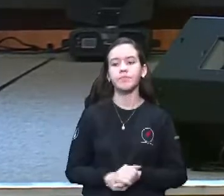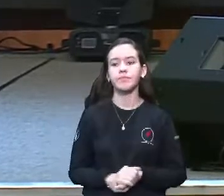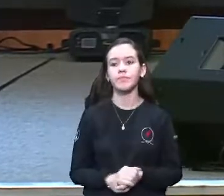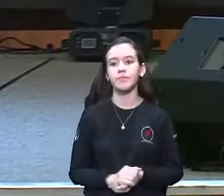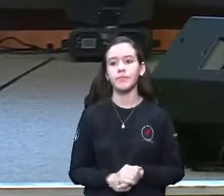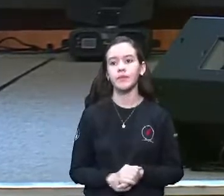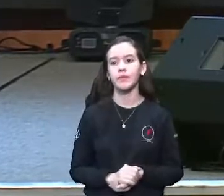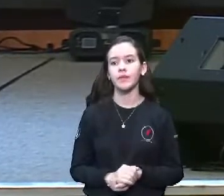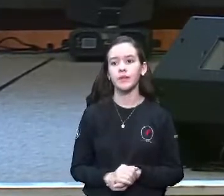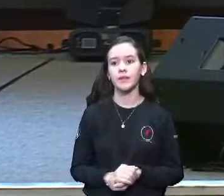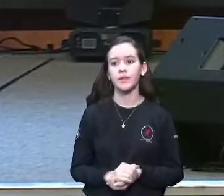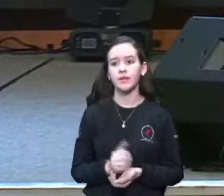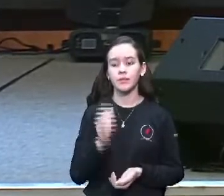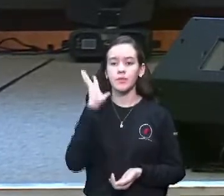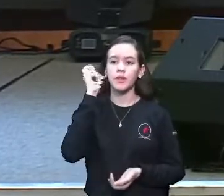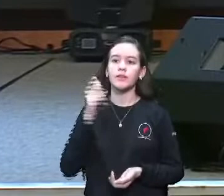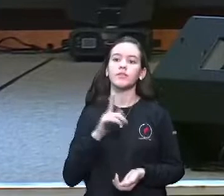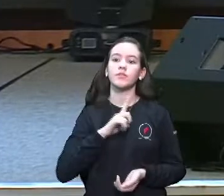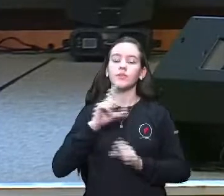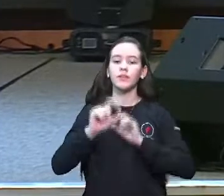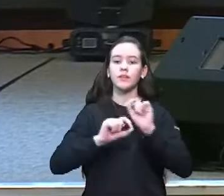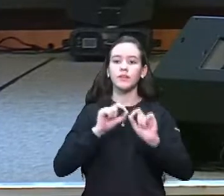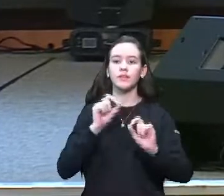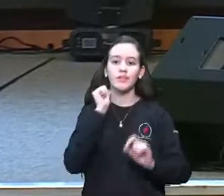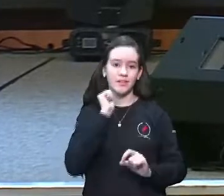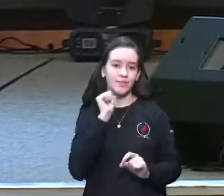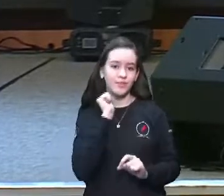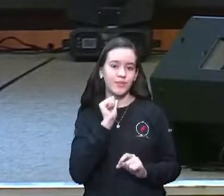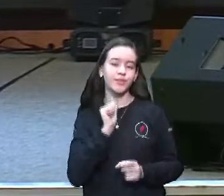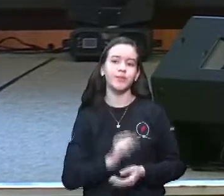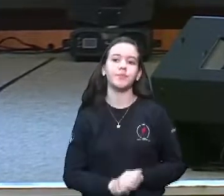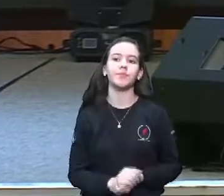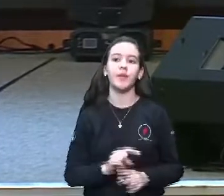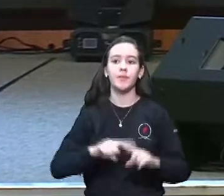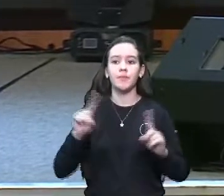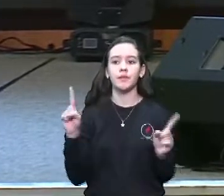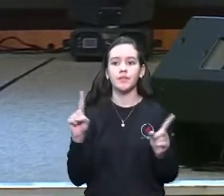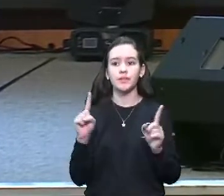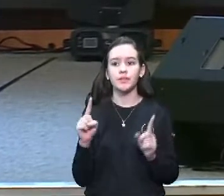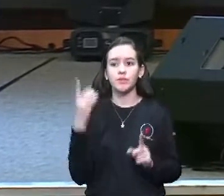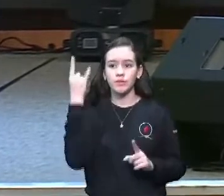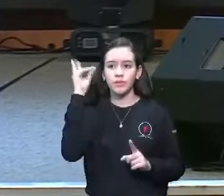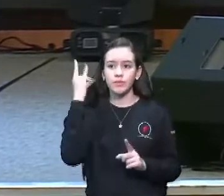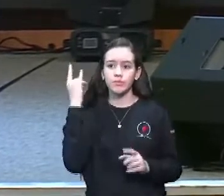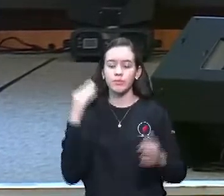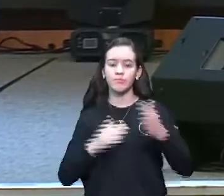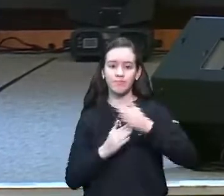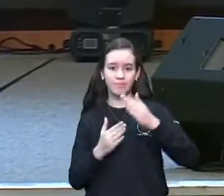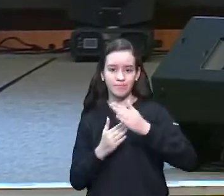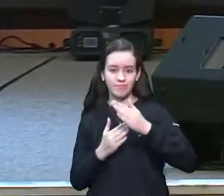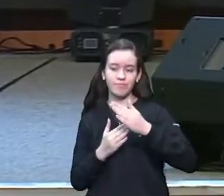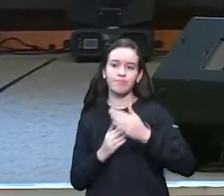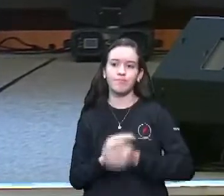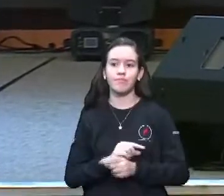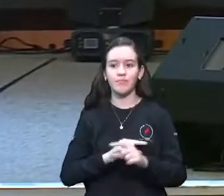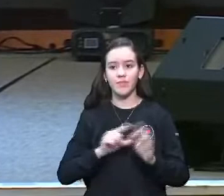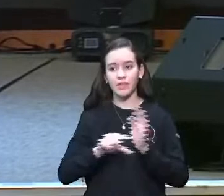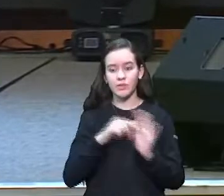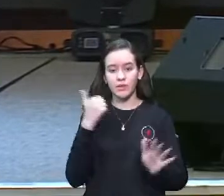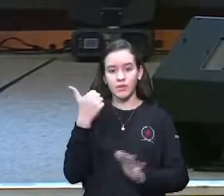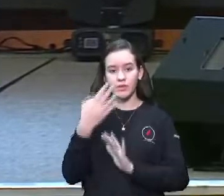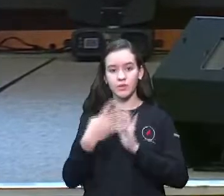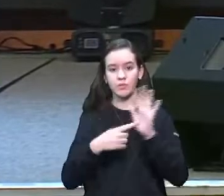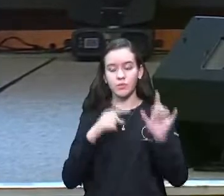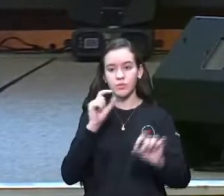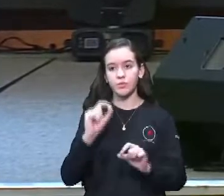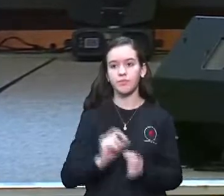festa. O que vai ter na madrugada seguinte? Oferta, só que nesse dia aqui ele bloqueou. Por quê? Versículo 14, que veio